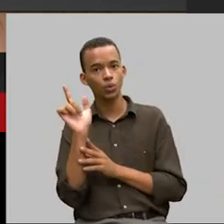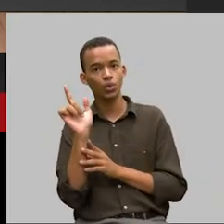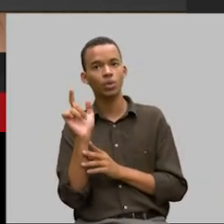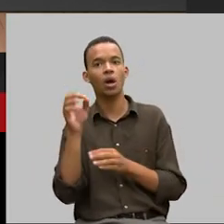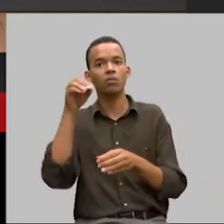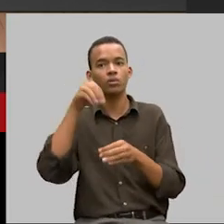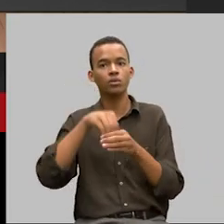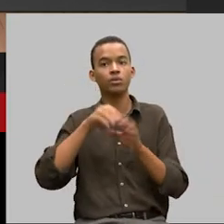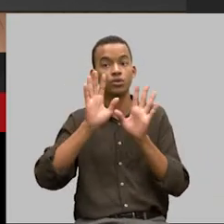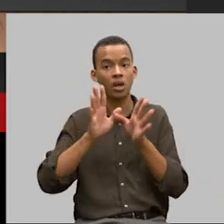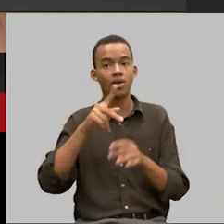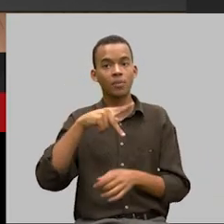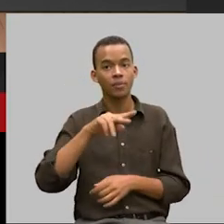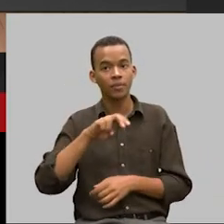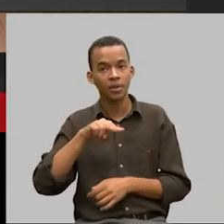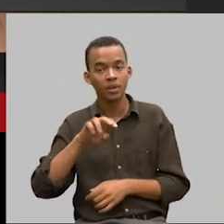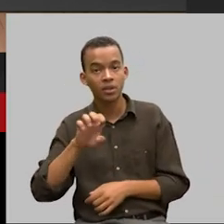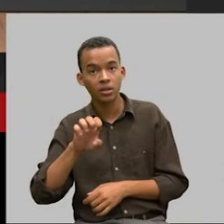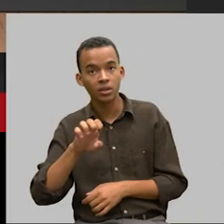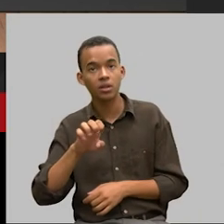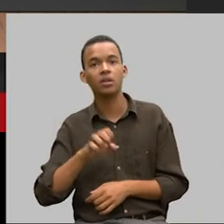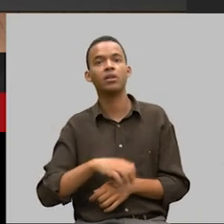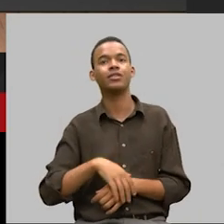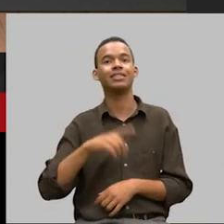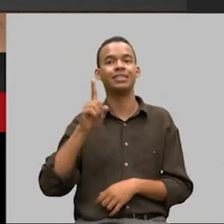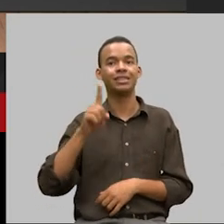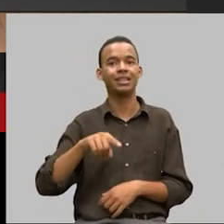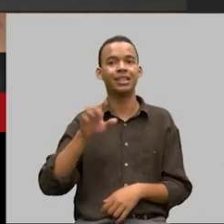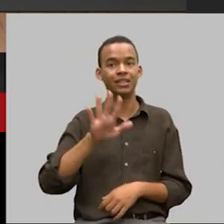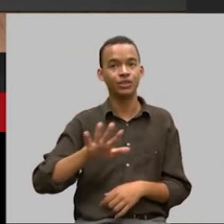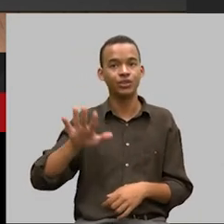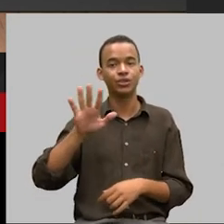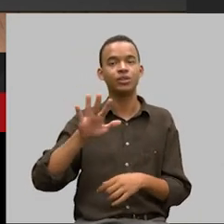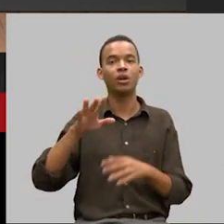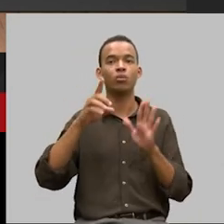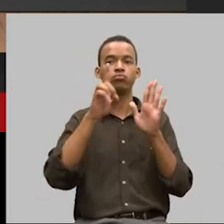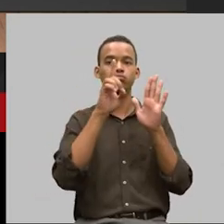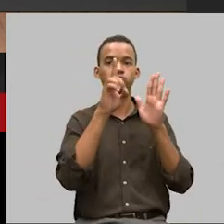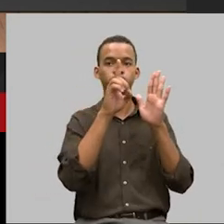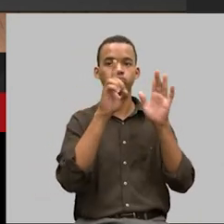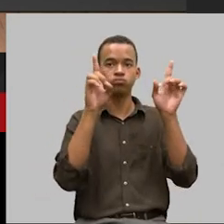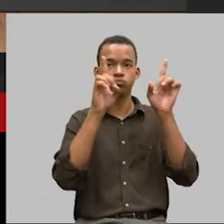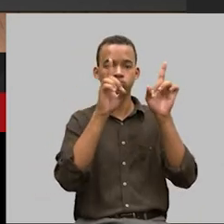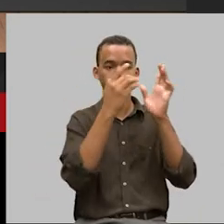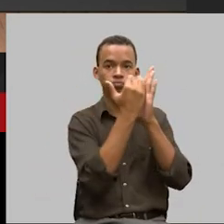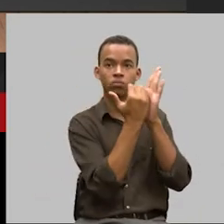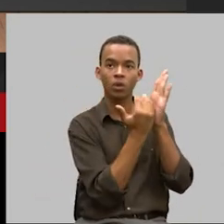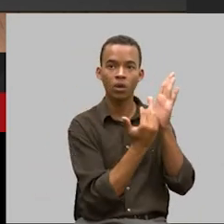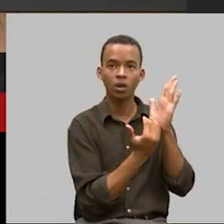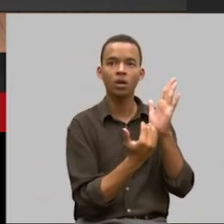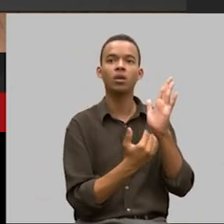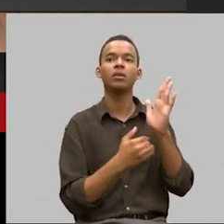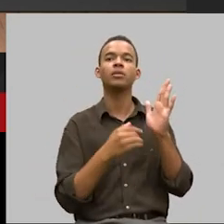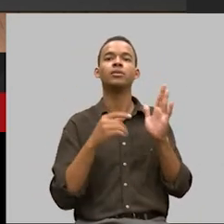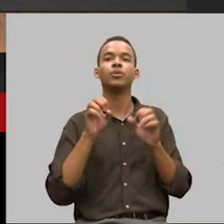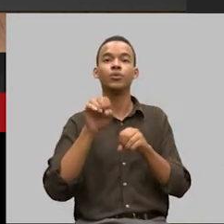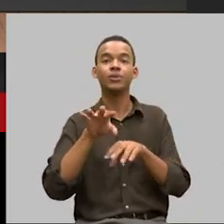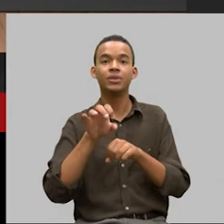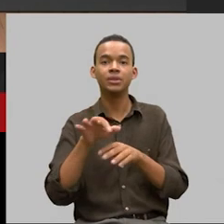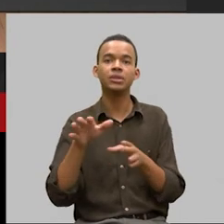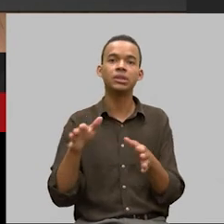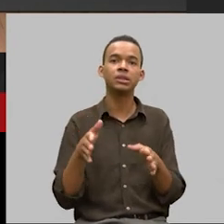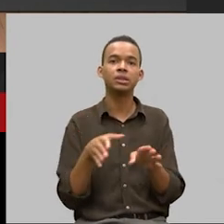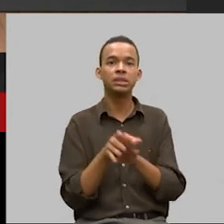também é revisão do conjunto de curriculares nacionais orientadas para o atendimento da diversidade